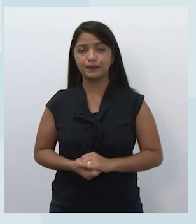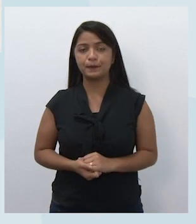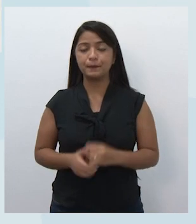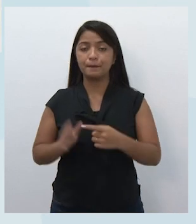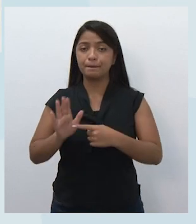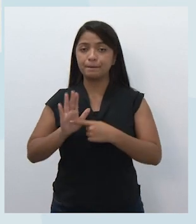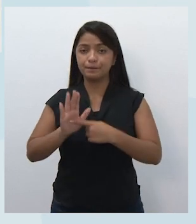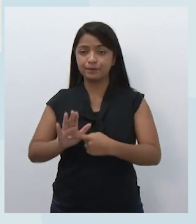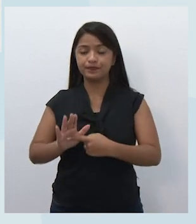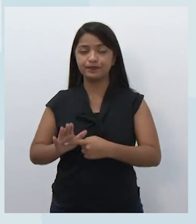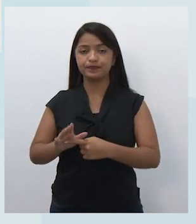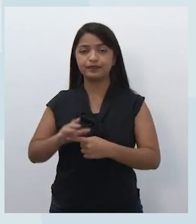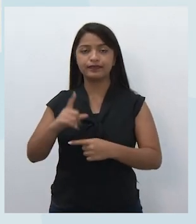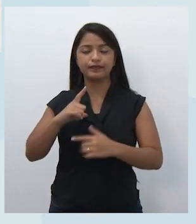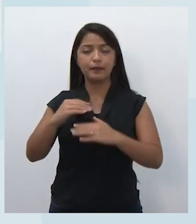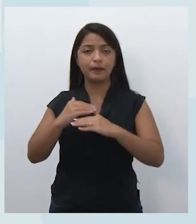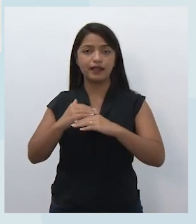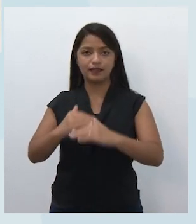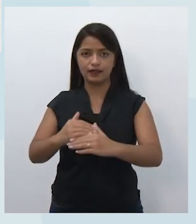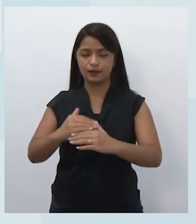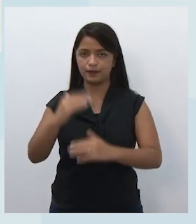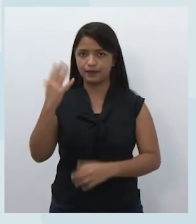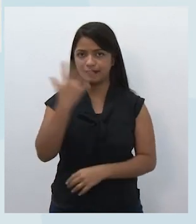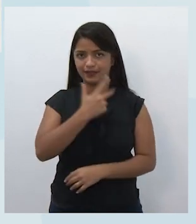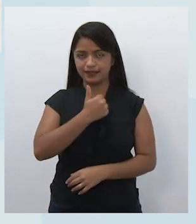apresentando padrões de beleza.